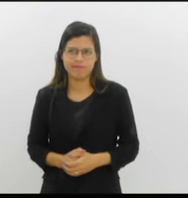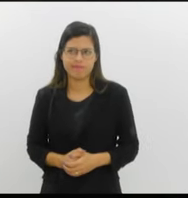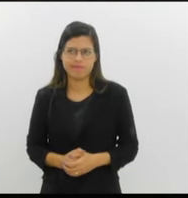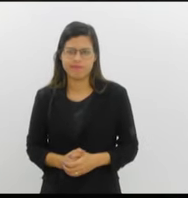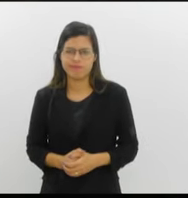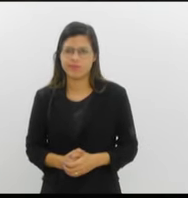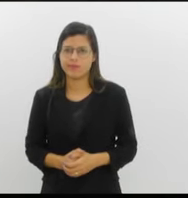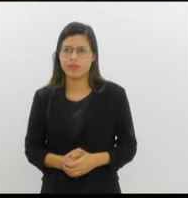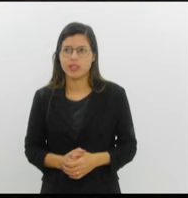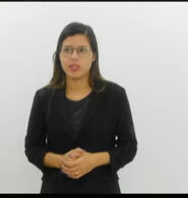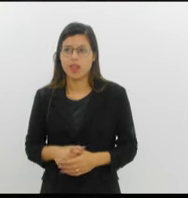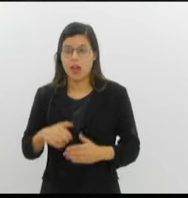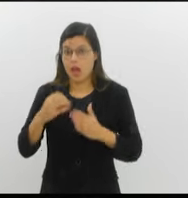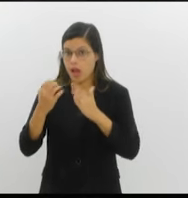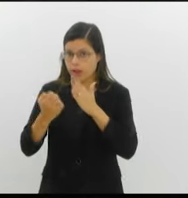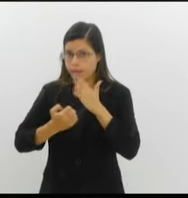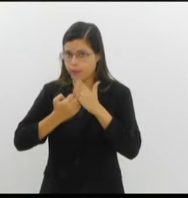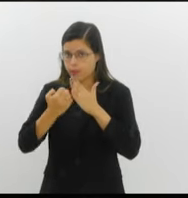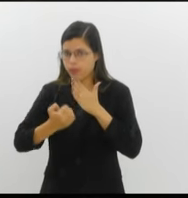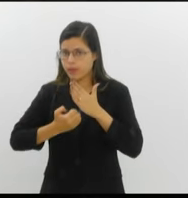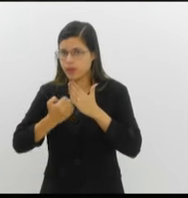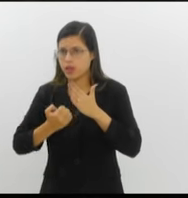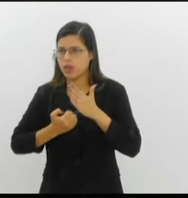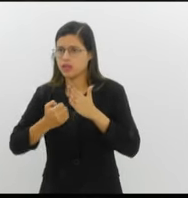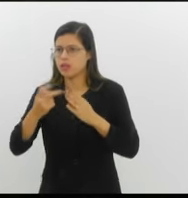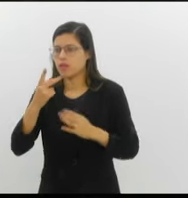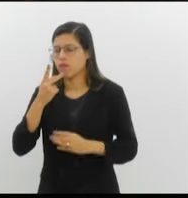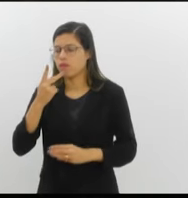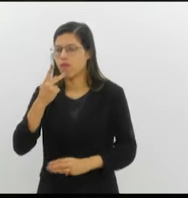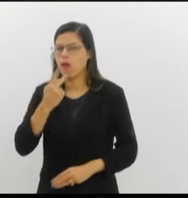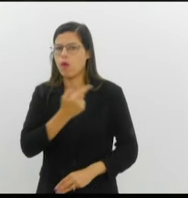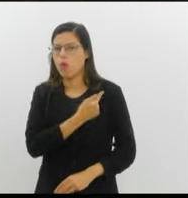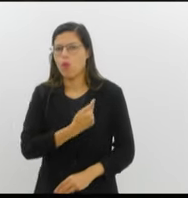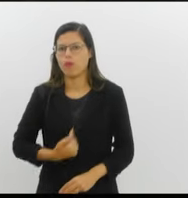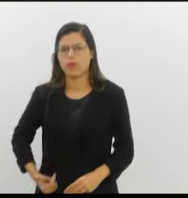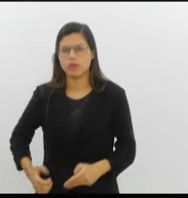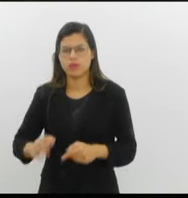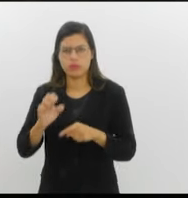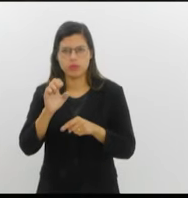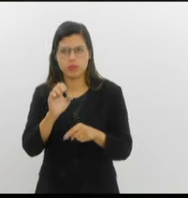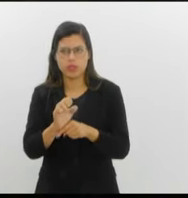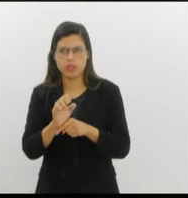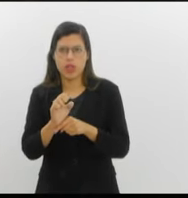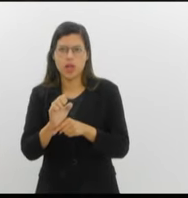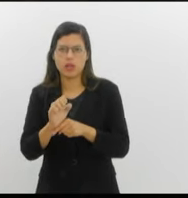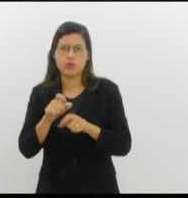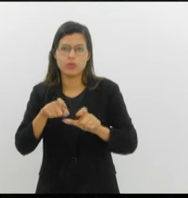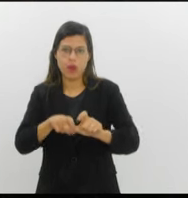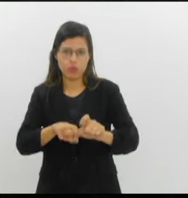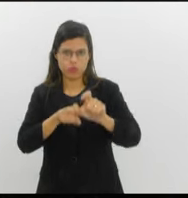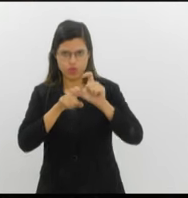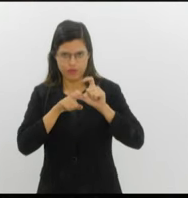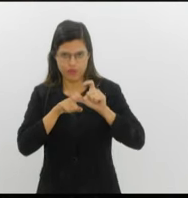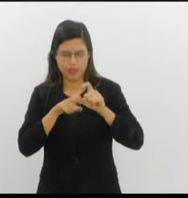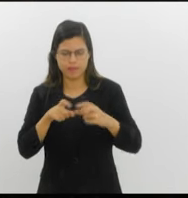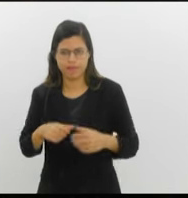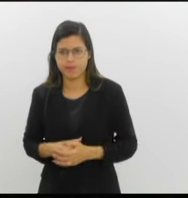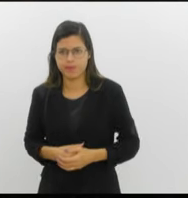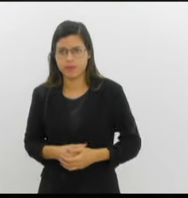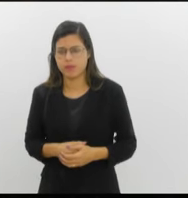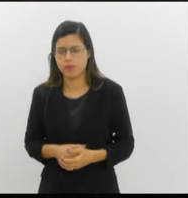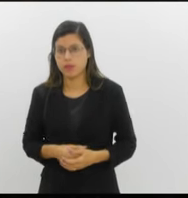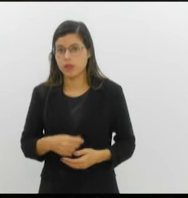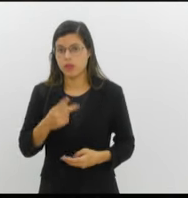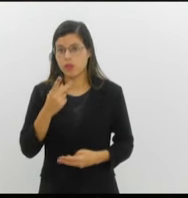Alega a supervia que o governo do Estado está lhe devendo. Alega